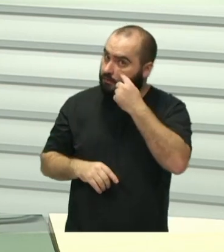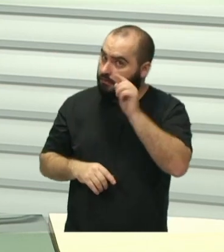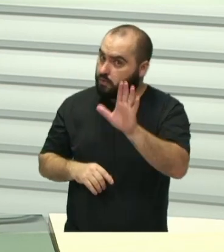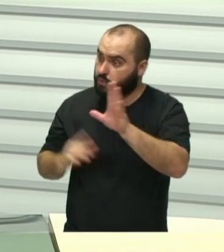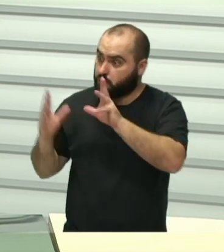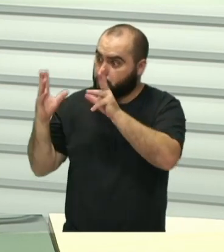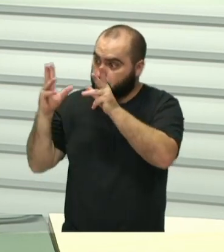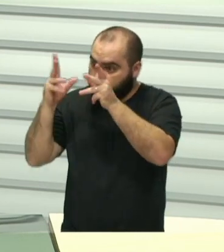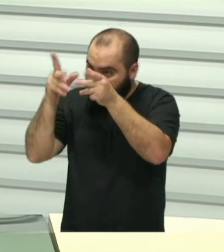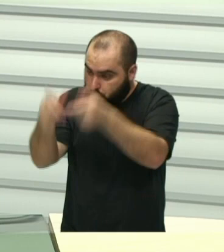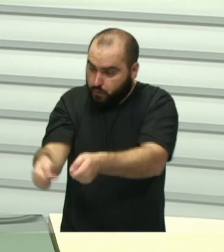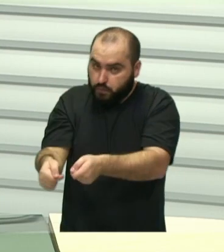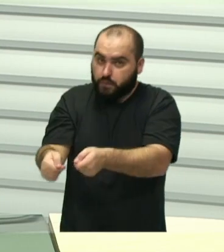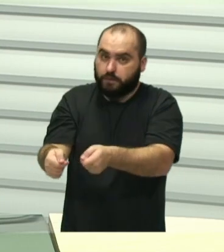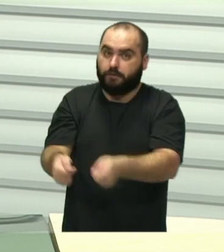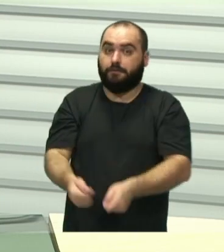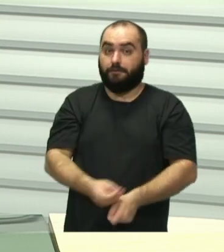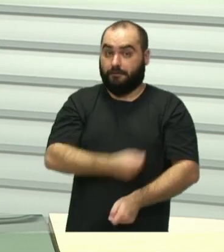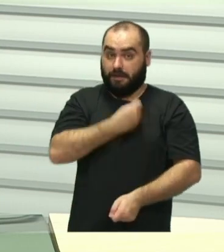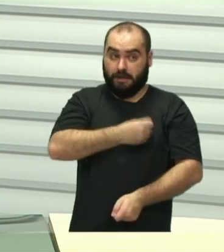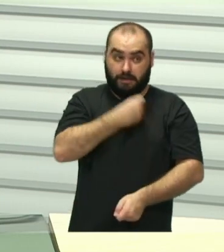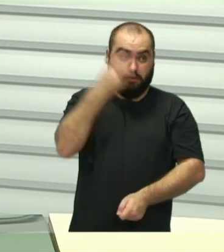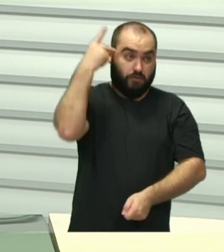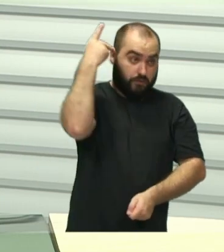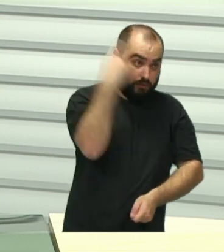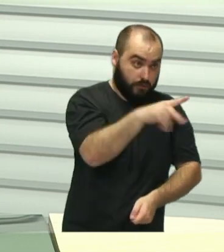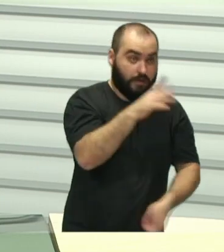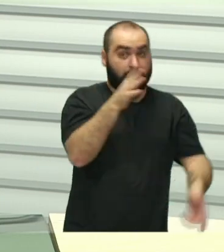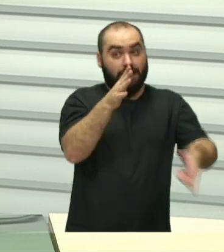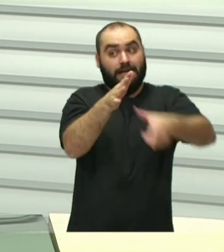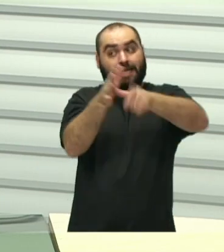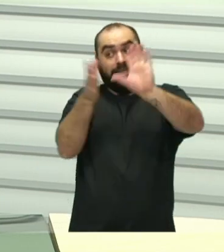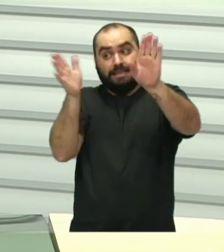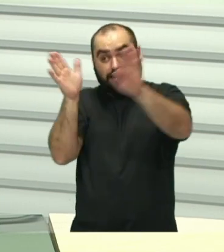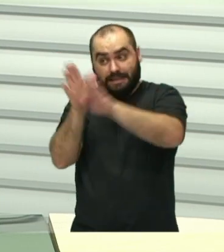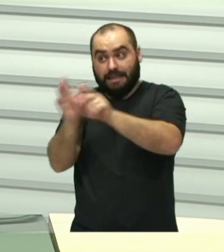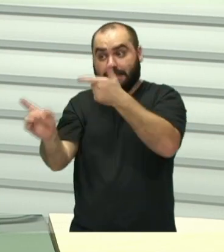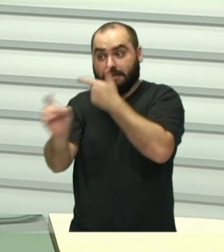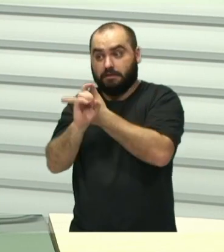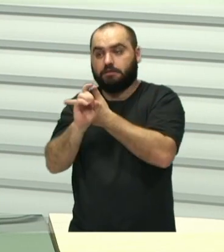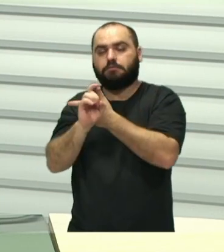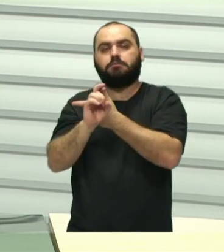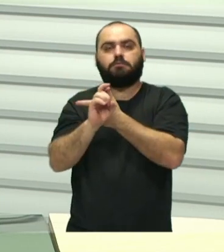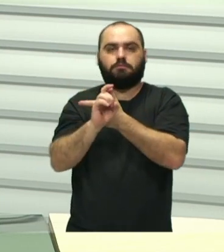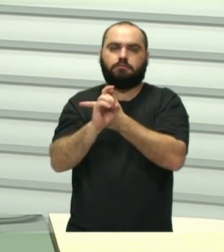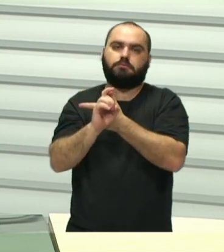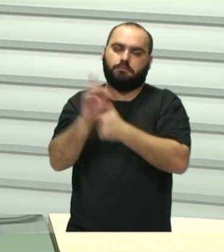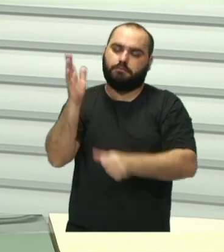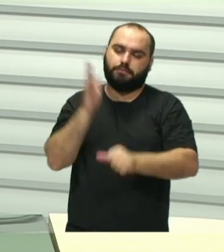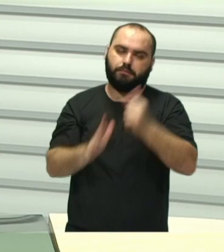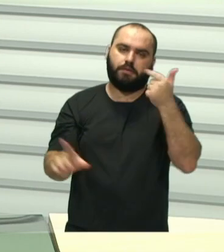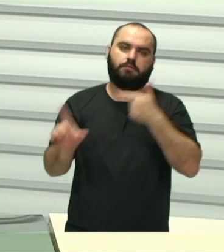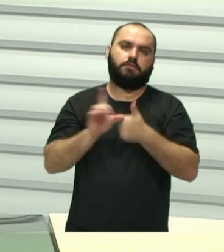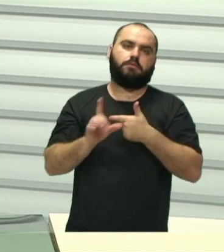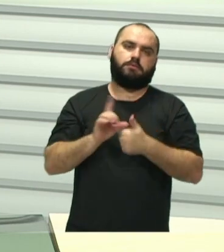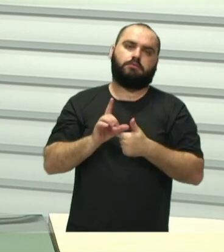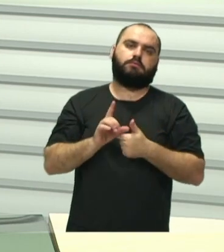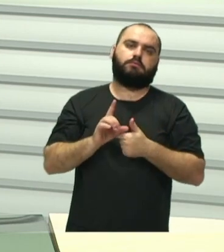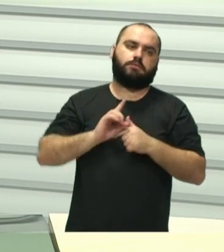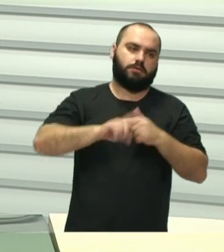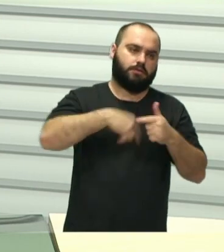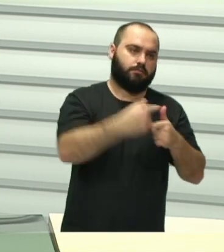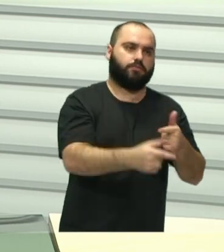tudo relacionado a vida de vocês antes de chegar no executivo passa no legislativo ou chegando executivo acaba no